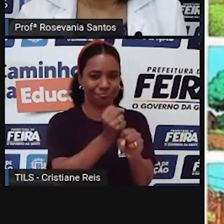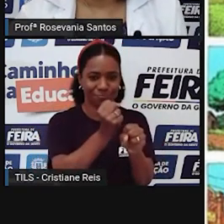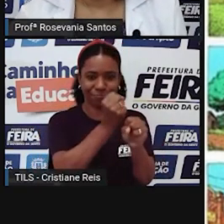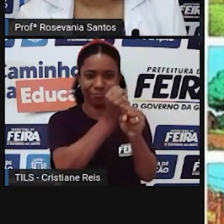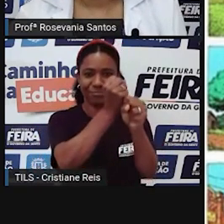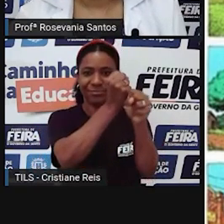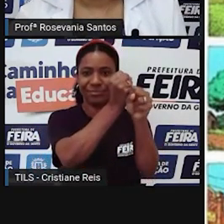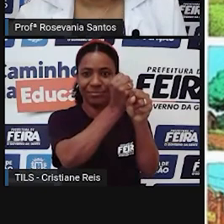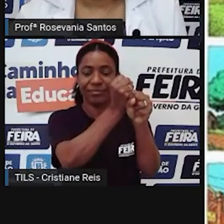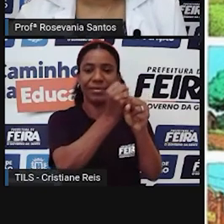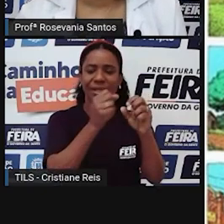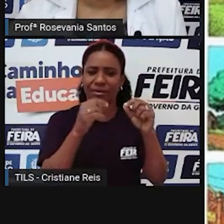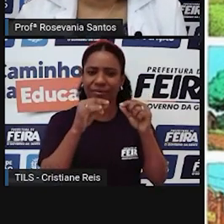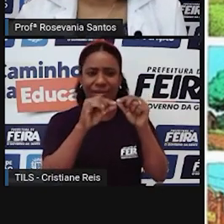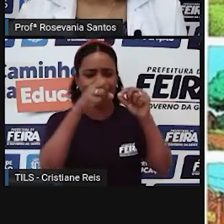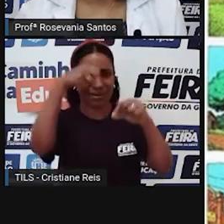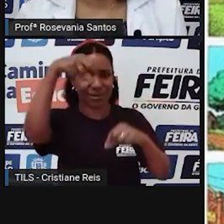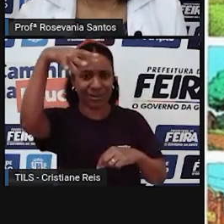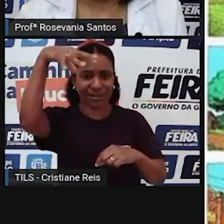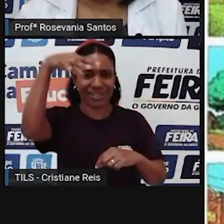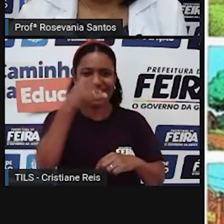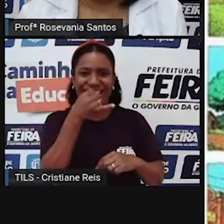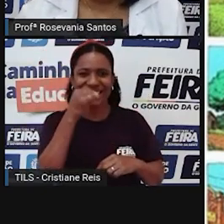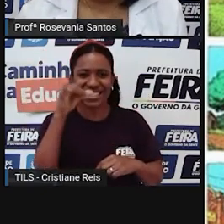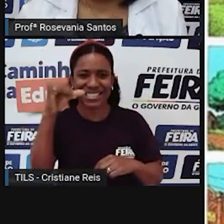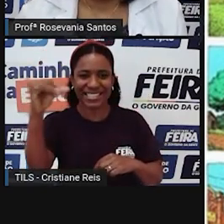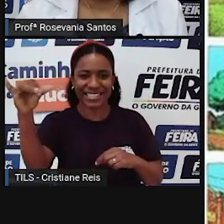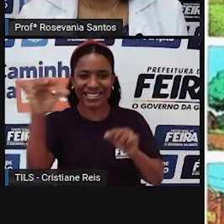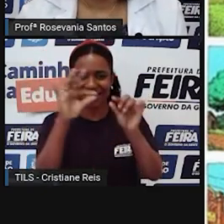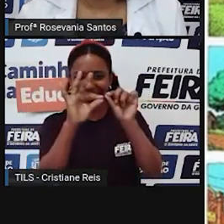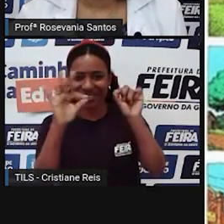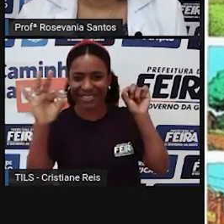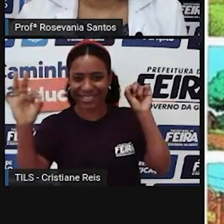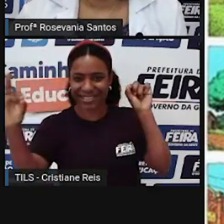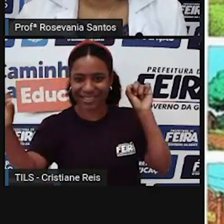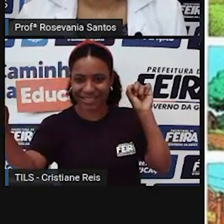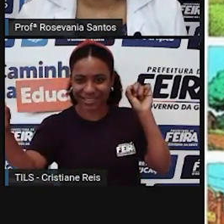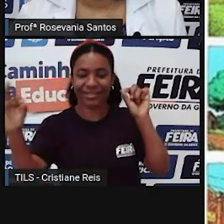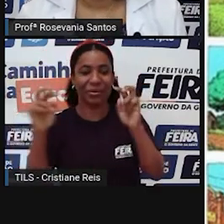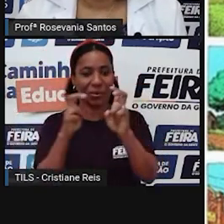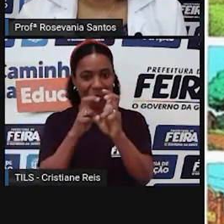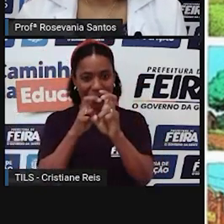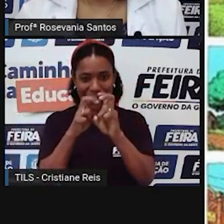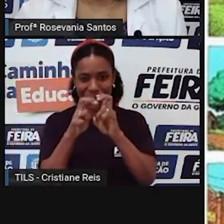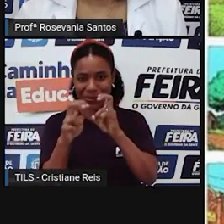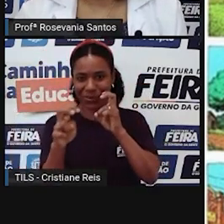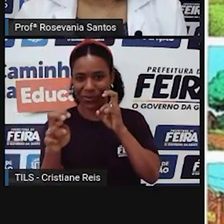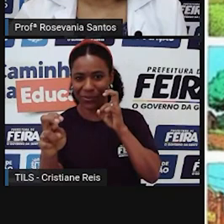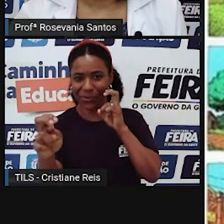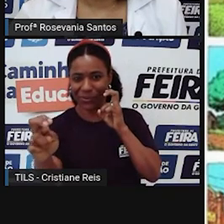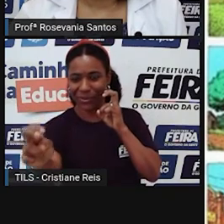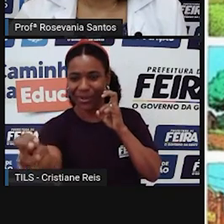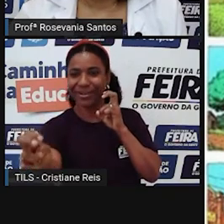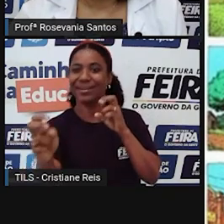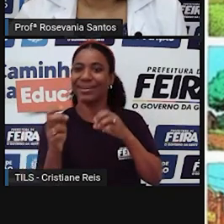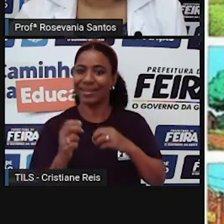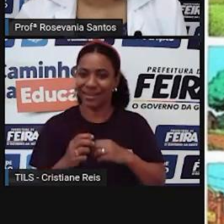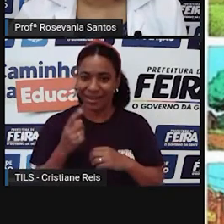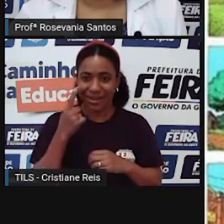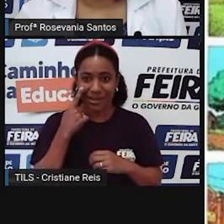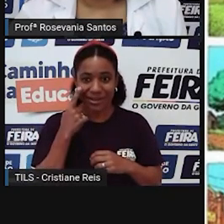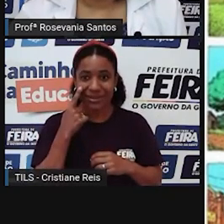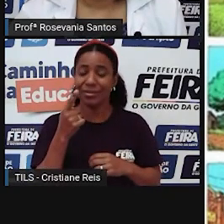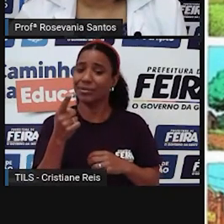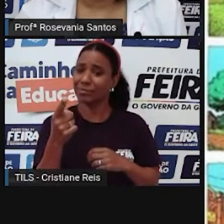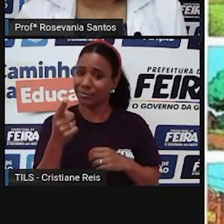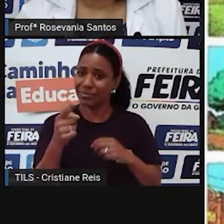ter pessoas circulando. A linha do trem permanece aí nesse lugar. Aí eu vou percebendo